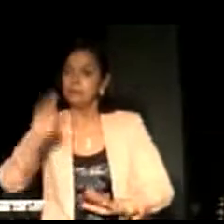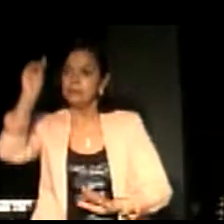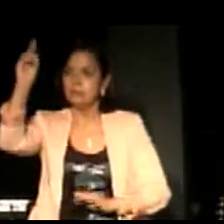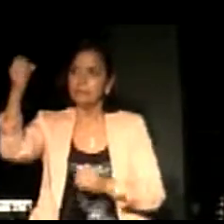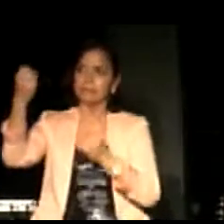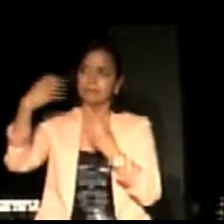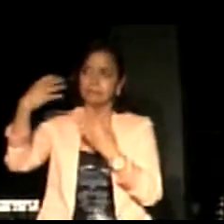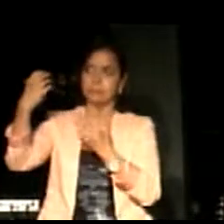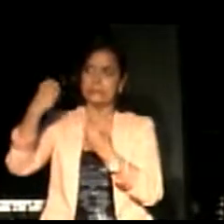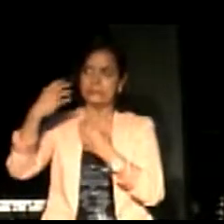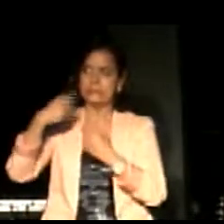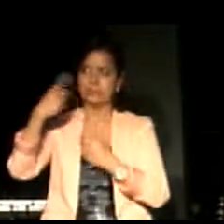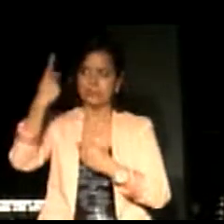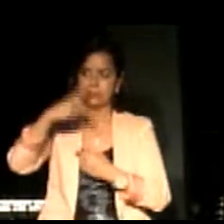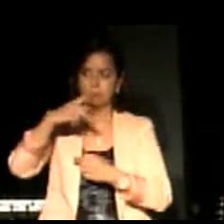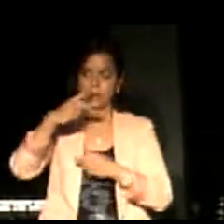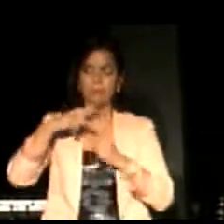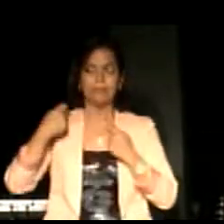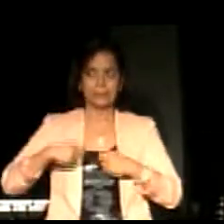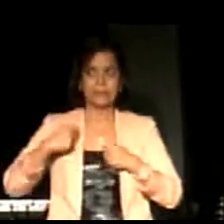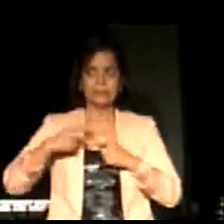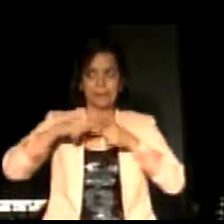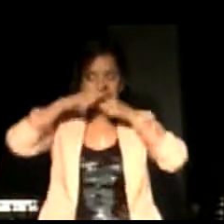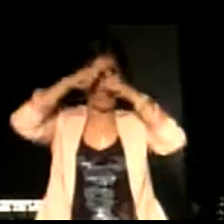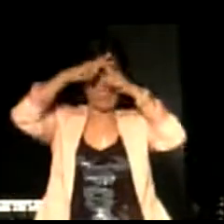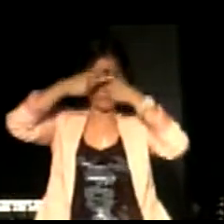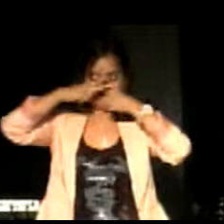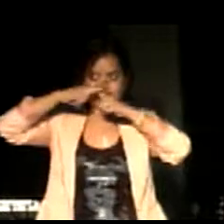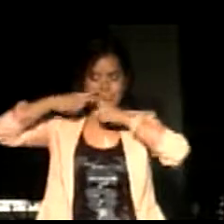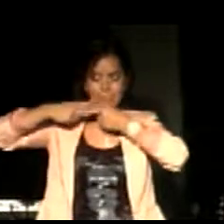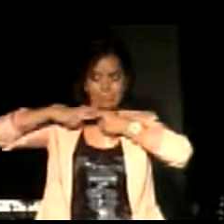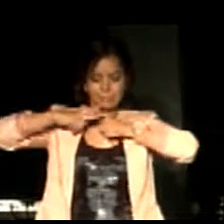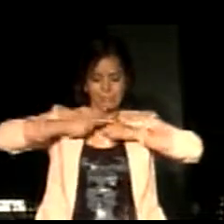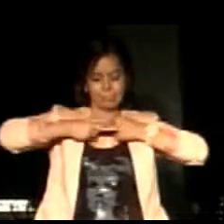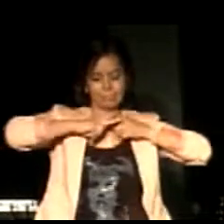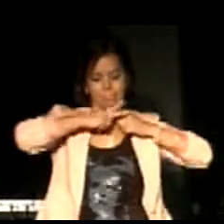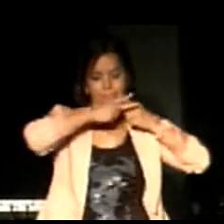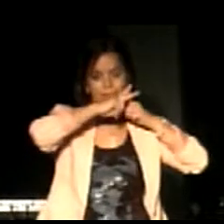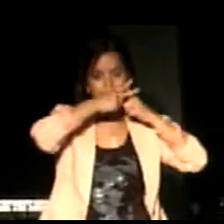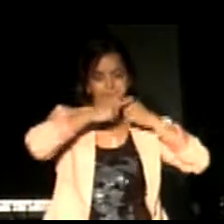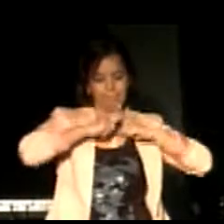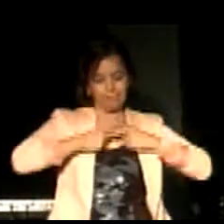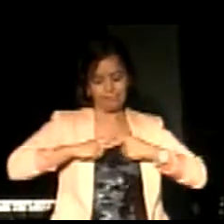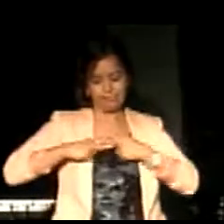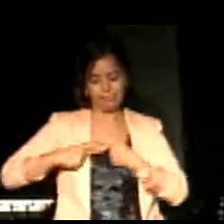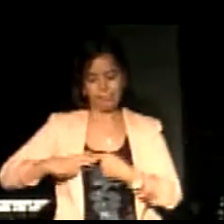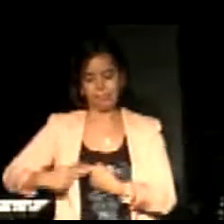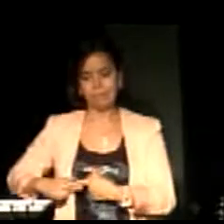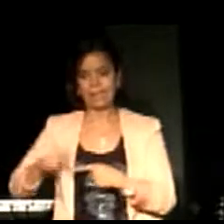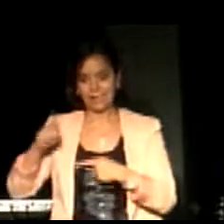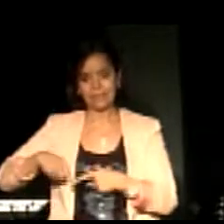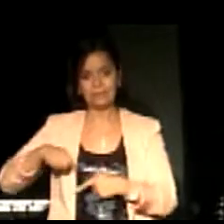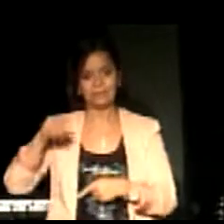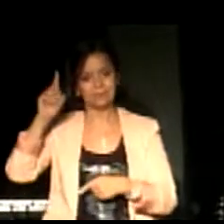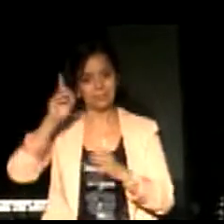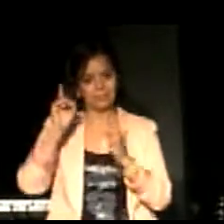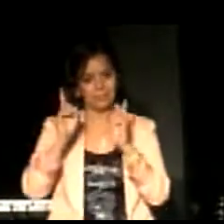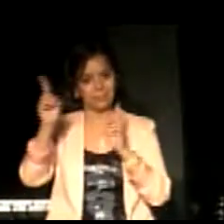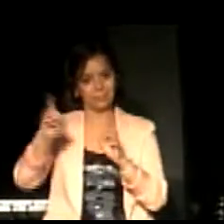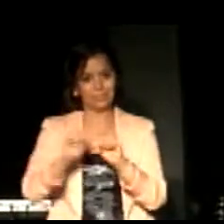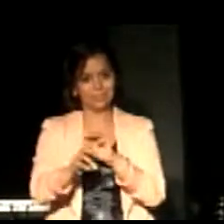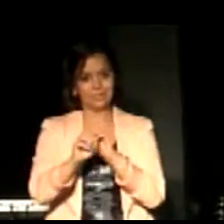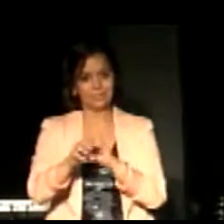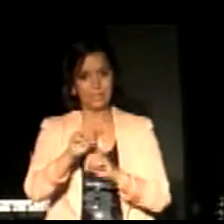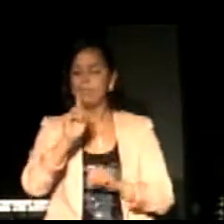esse temperamento precisa ser posto sob controle. É isso que Ele ensina. Ele não